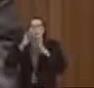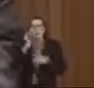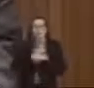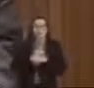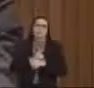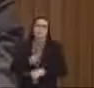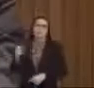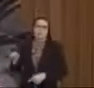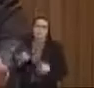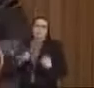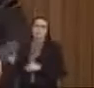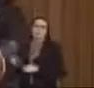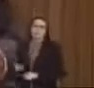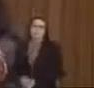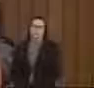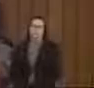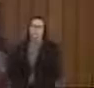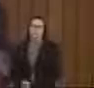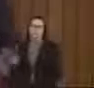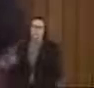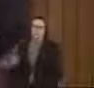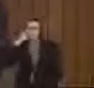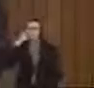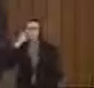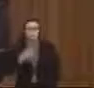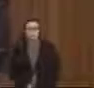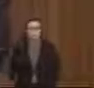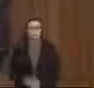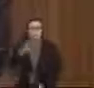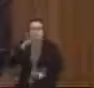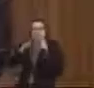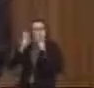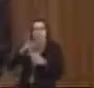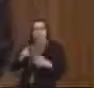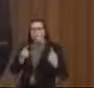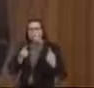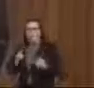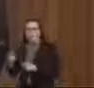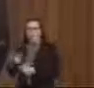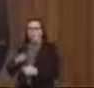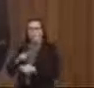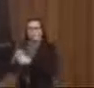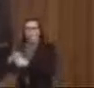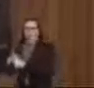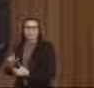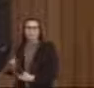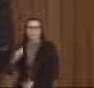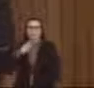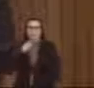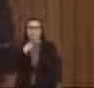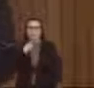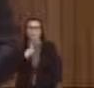estadual. Então, está me chamando muita atenção. Nós temos que fazer política é na democracia, é no poder